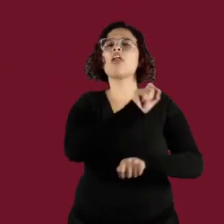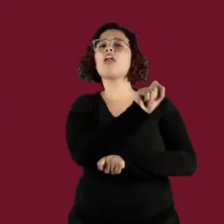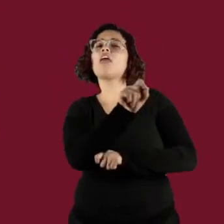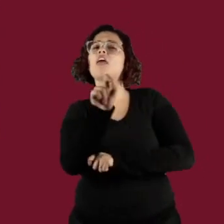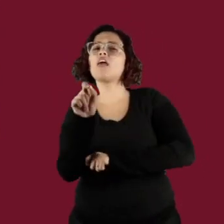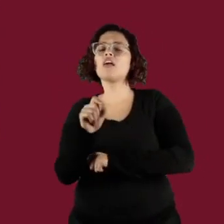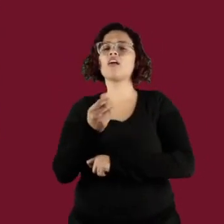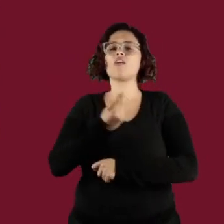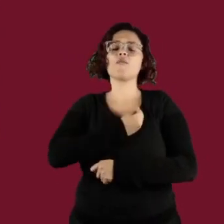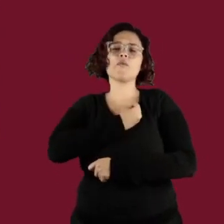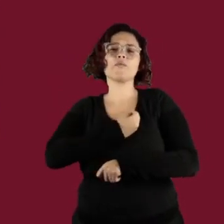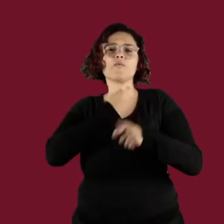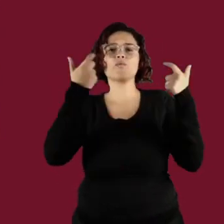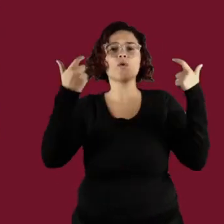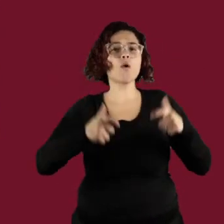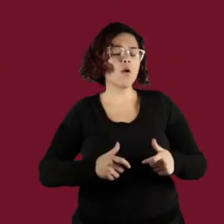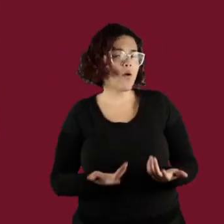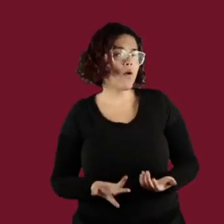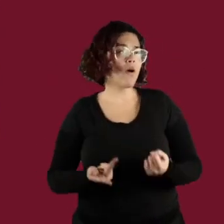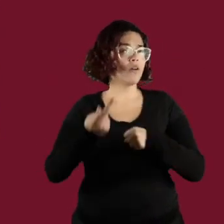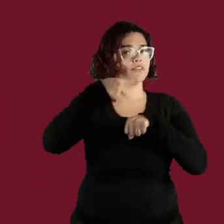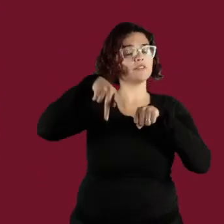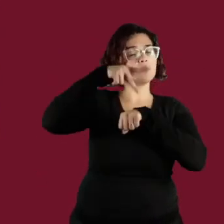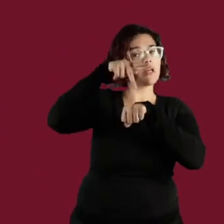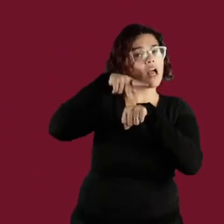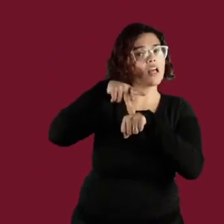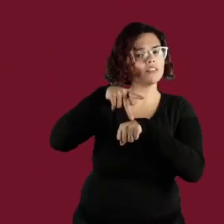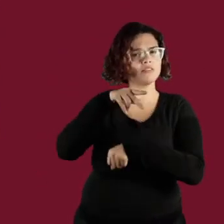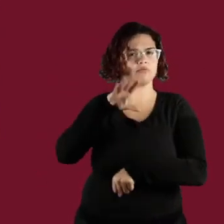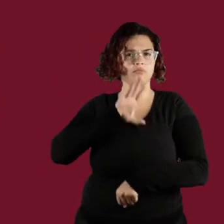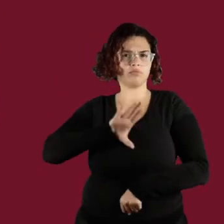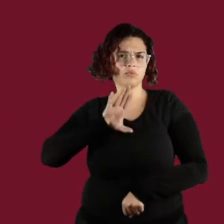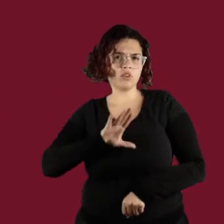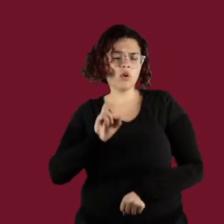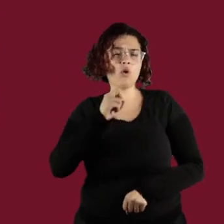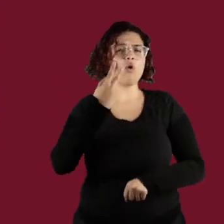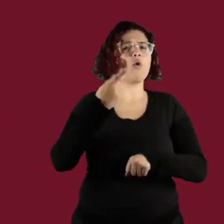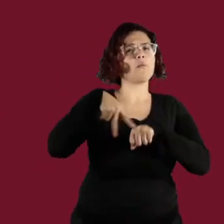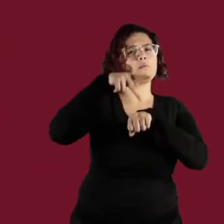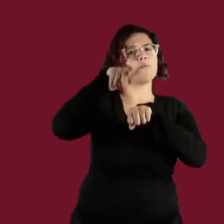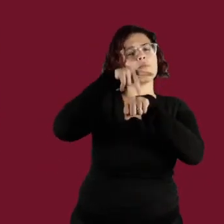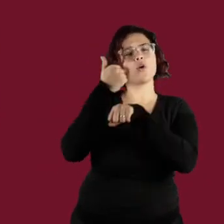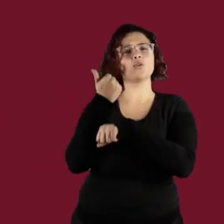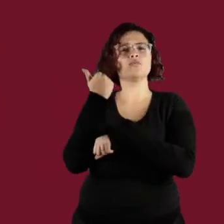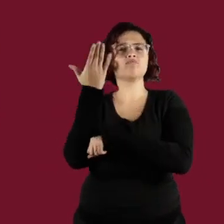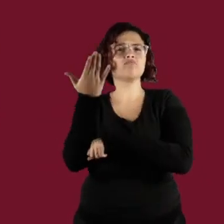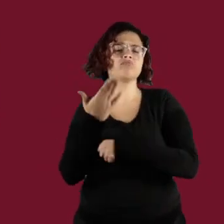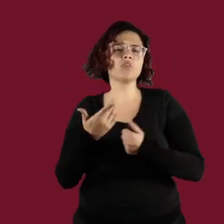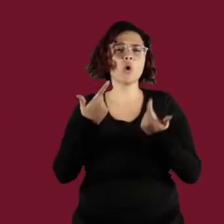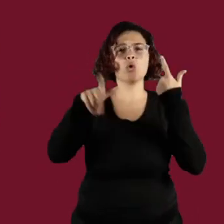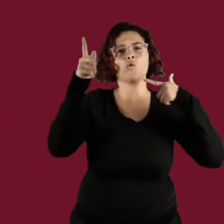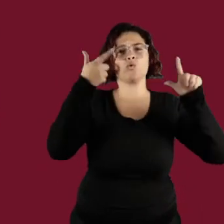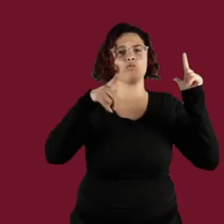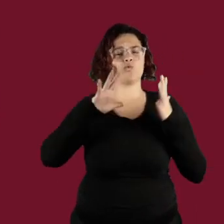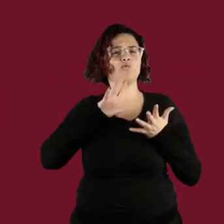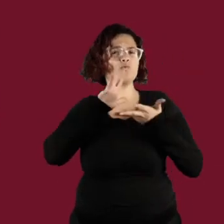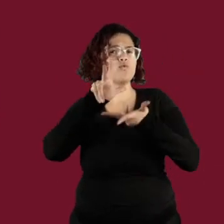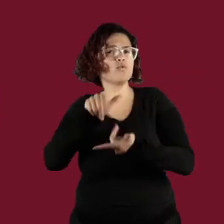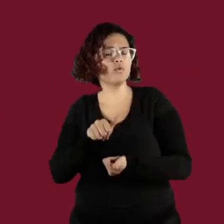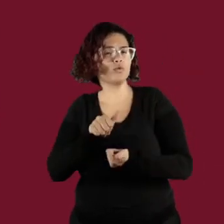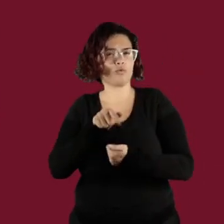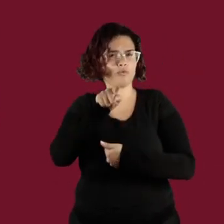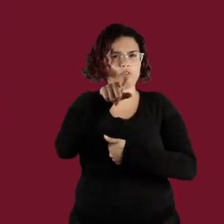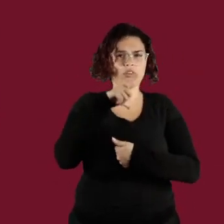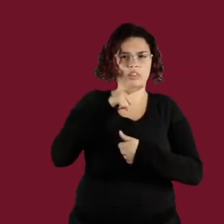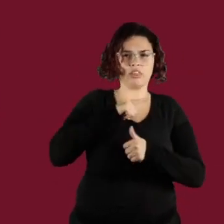vivem, eles estão nos países de língua portuguesa, eles estão na diáspora, espalhados pelo mundo, enfim, vocês têm